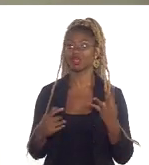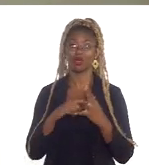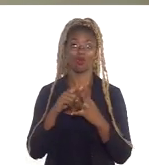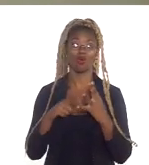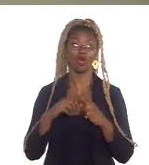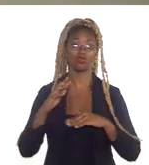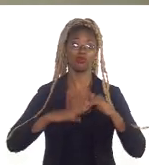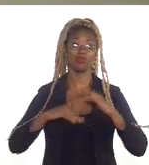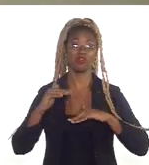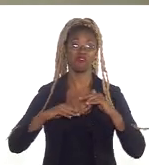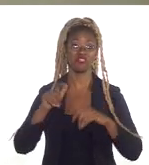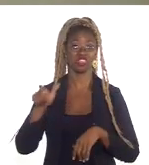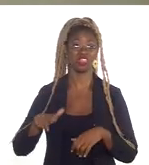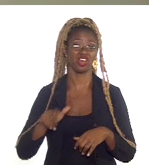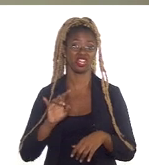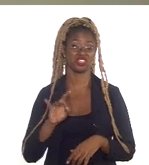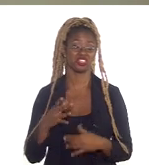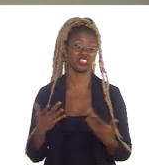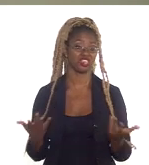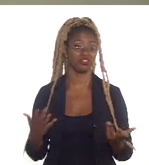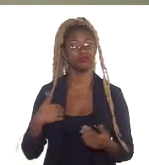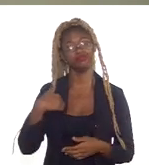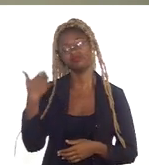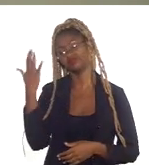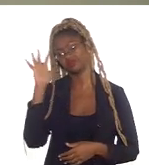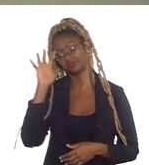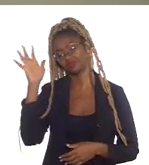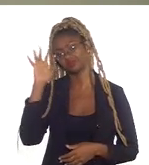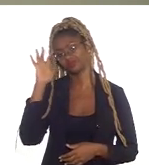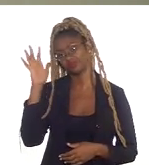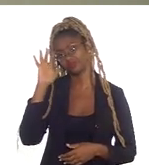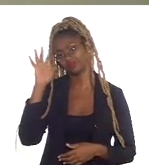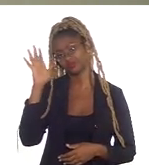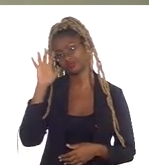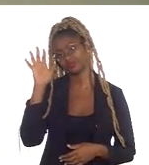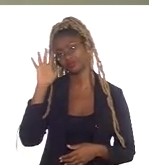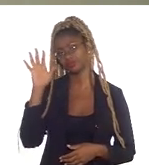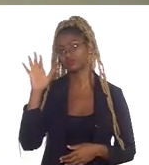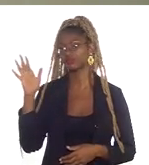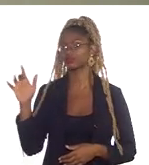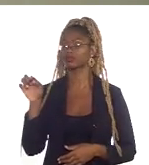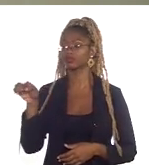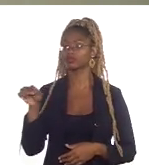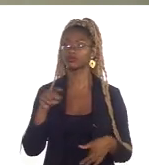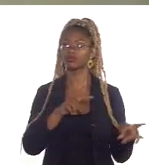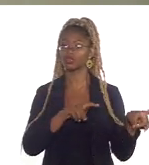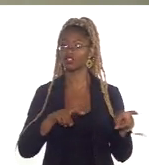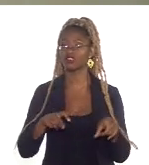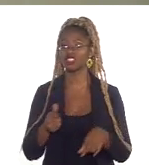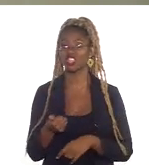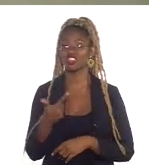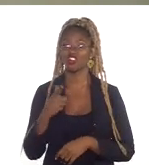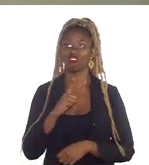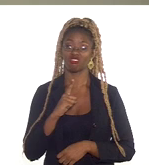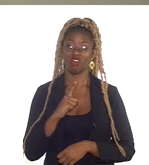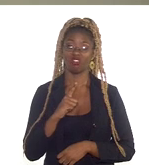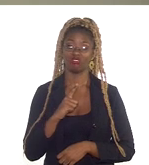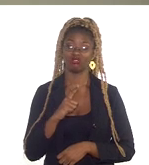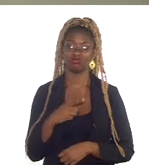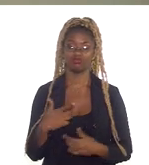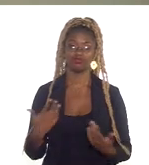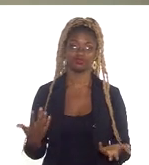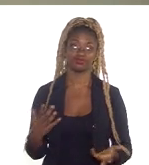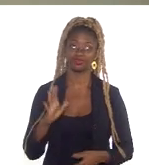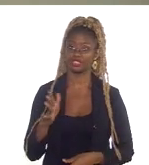profissionais. Vamos imaginar que a Fazenda tenha 12. Já vai